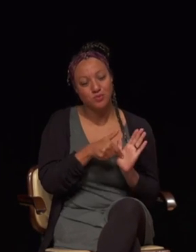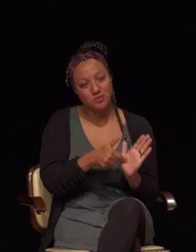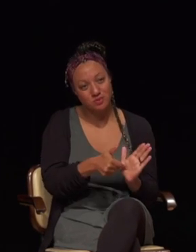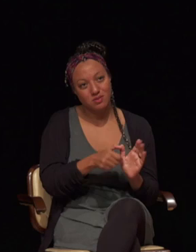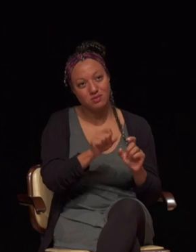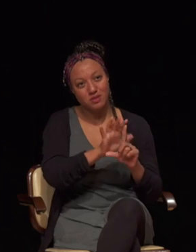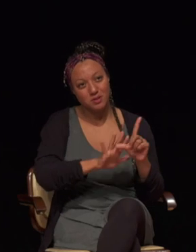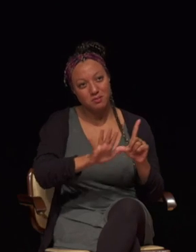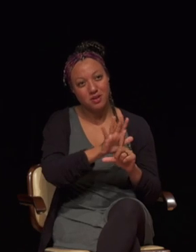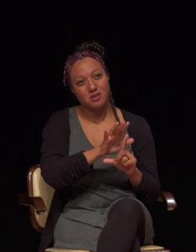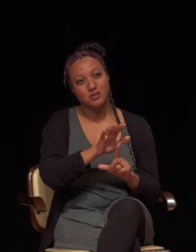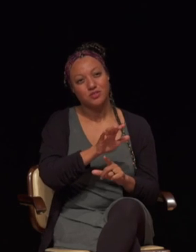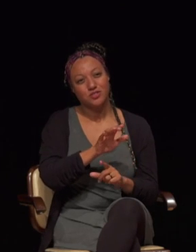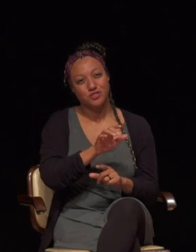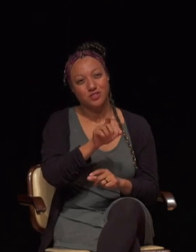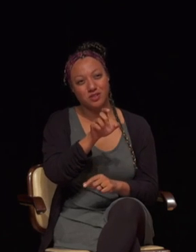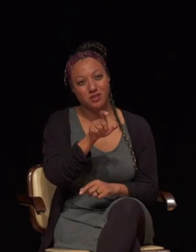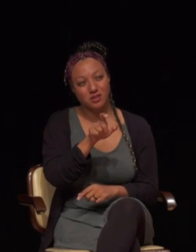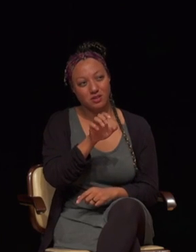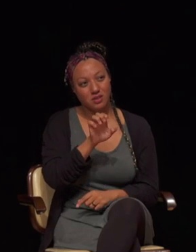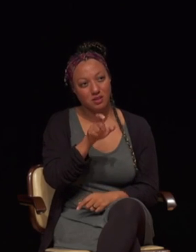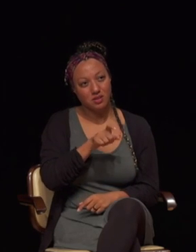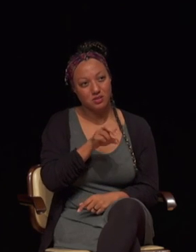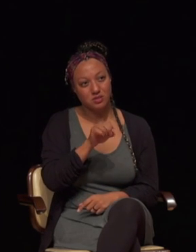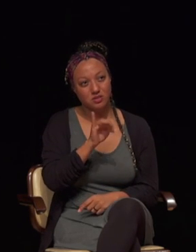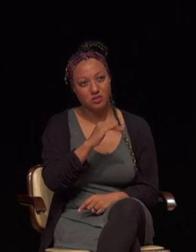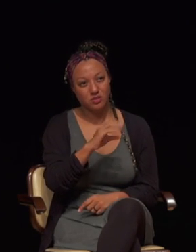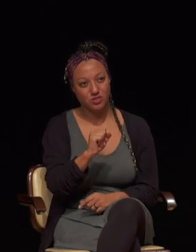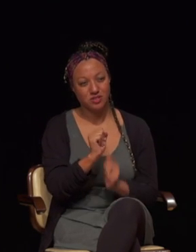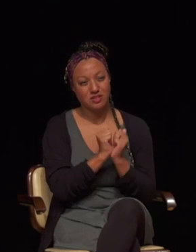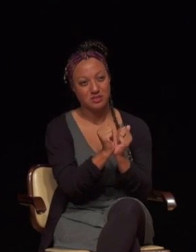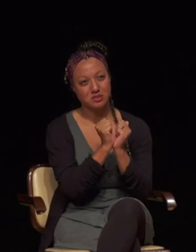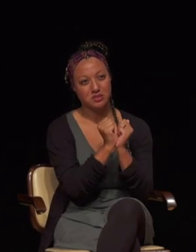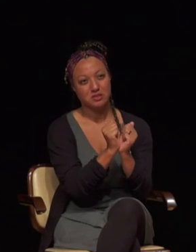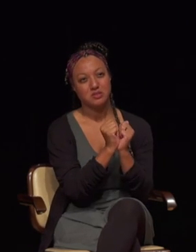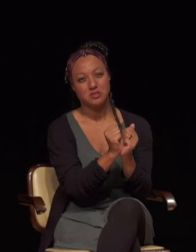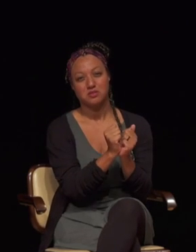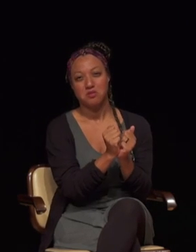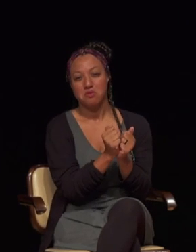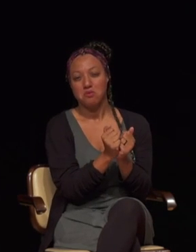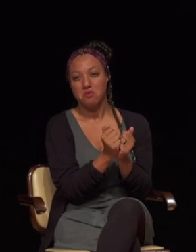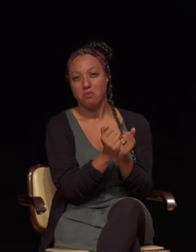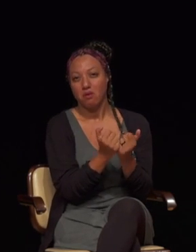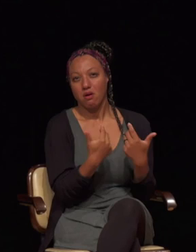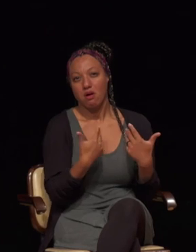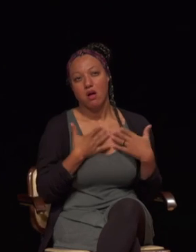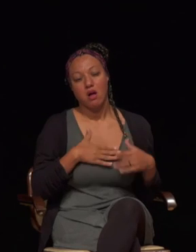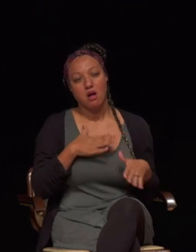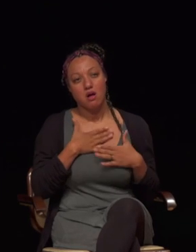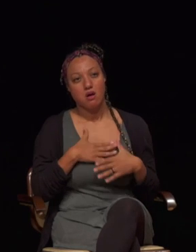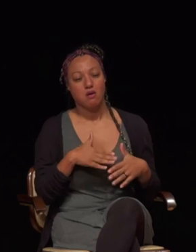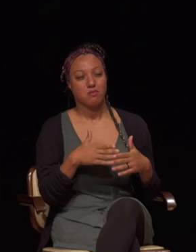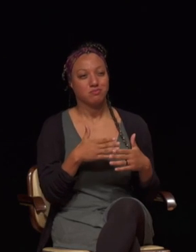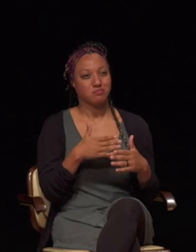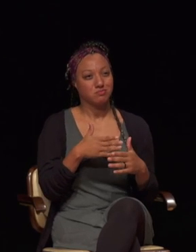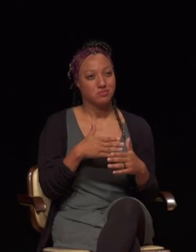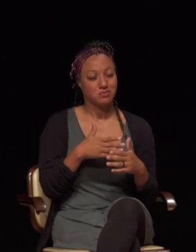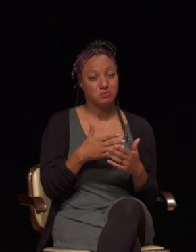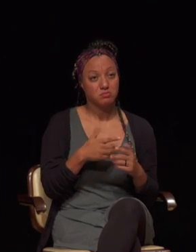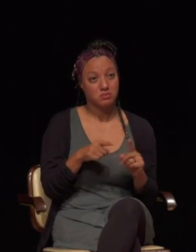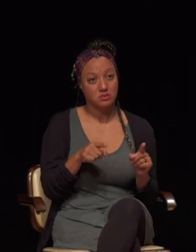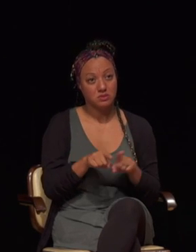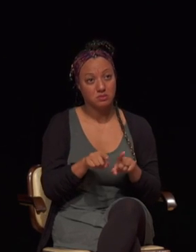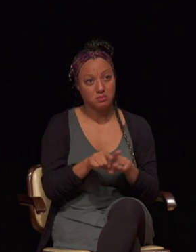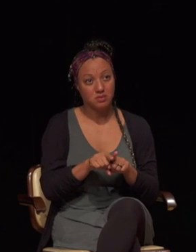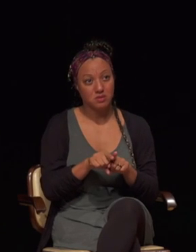essa imagem exótica da escravidão de uma escravidão plácida de uma escravidão calma e sobretudo